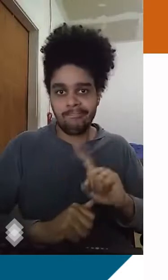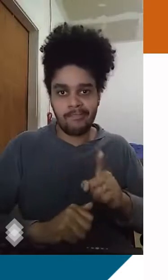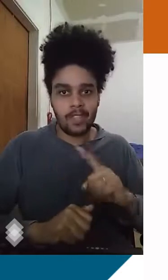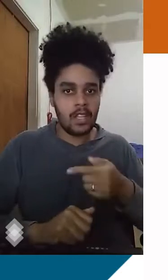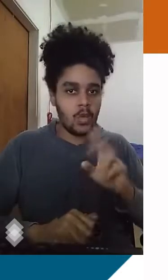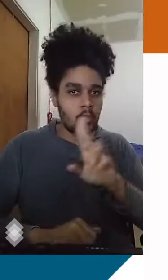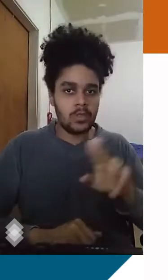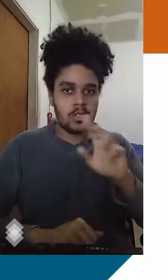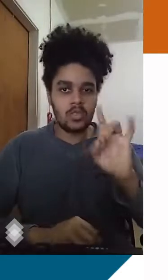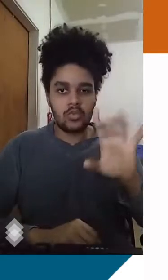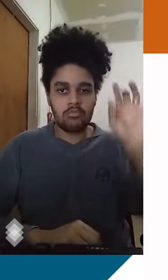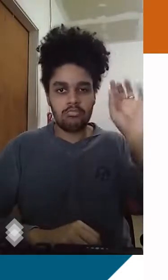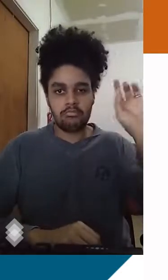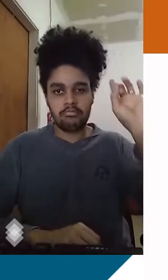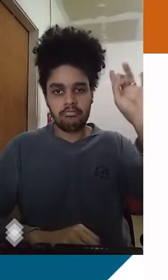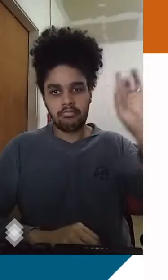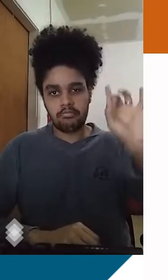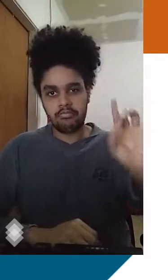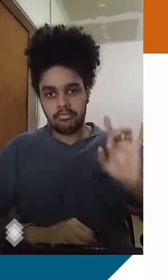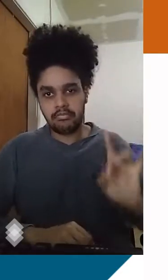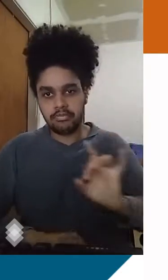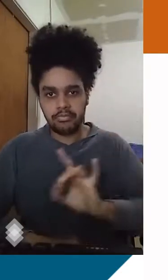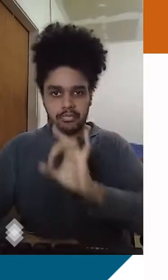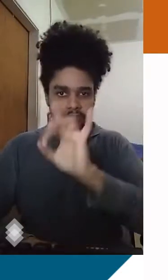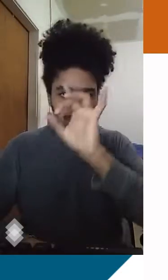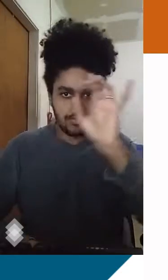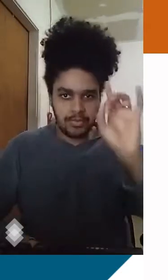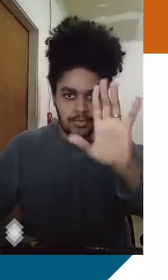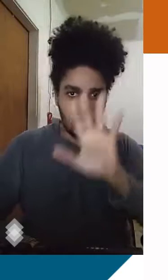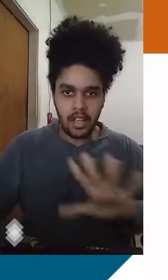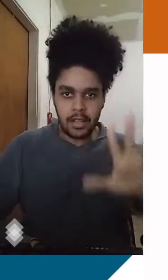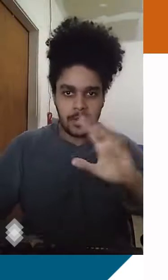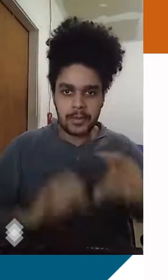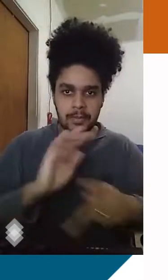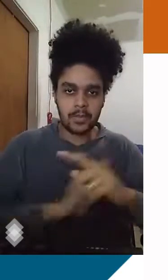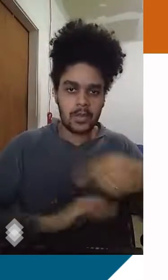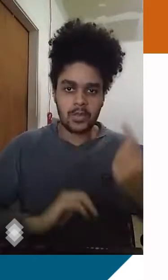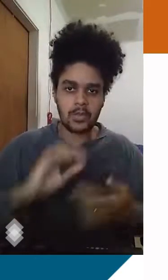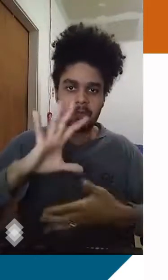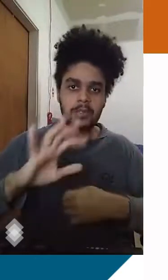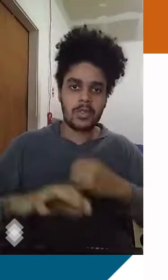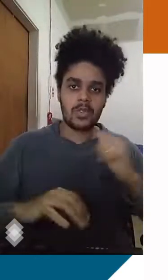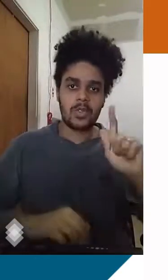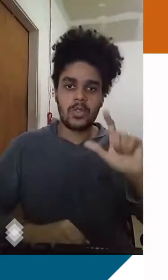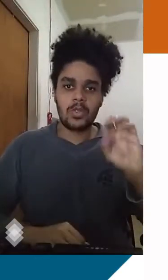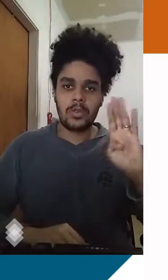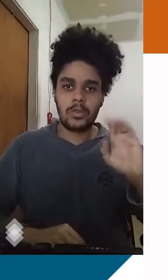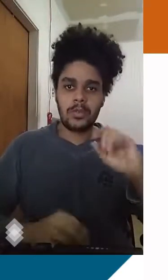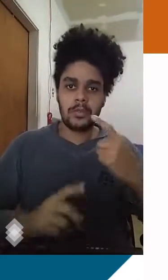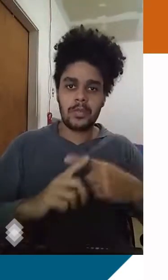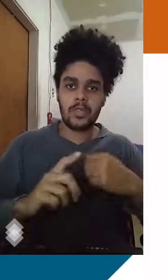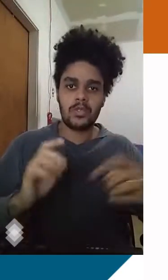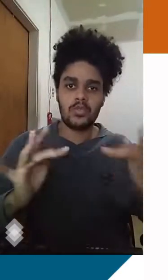ela é muito usada para representar pontos, regiões mais específicas do nosso mapa, do nosso globo. porque ela